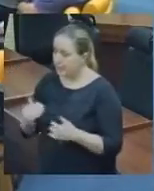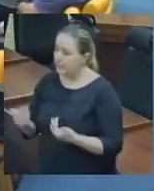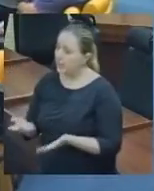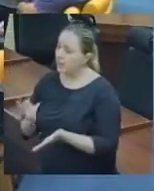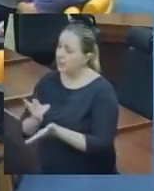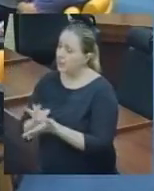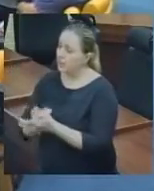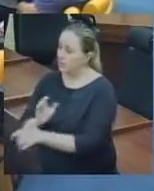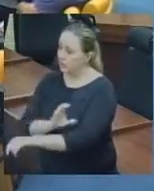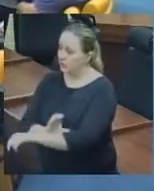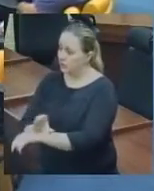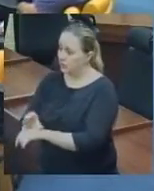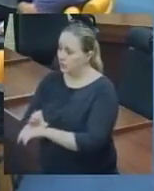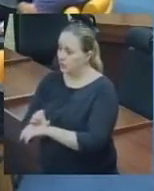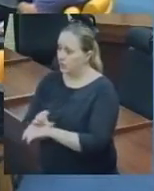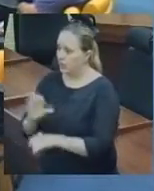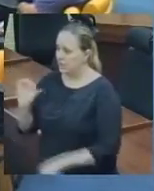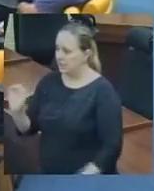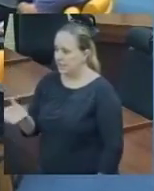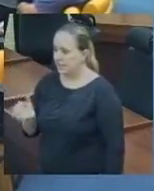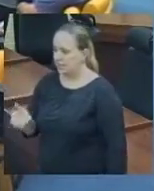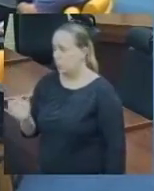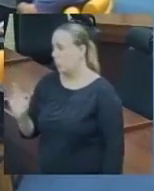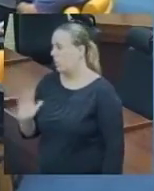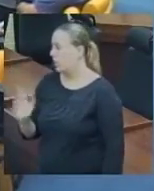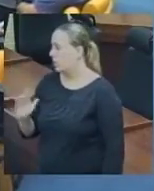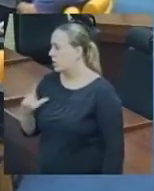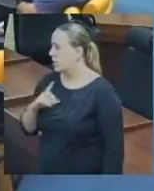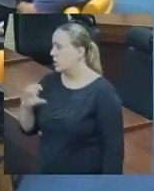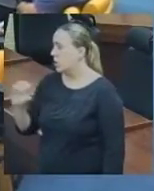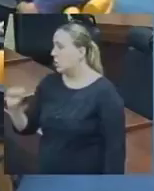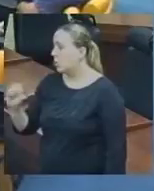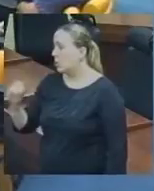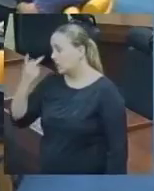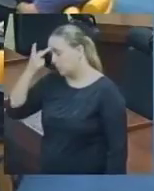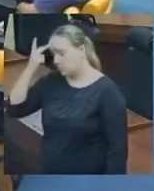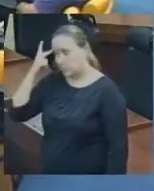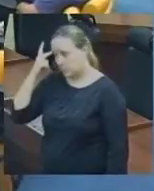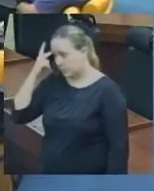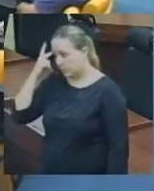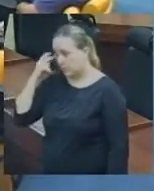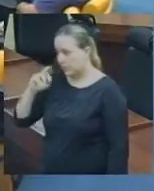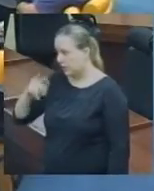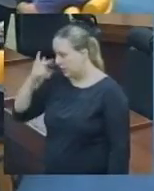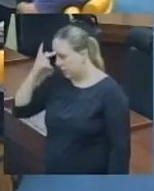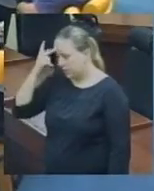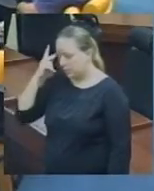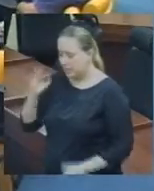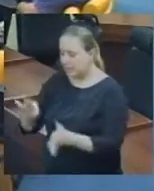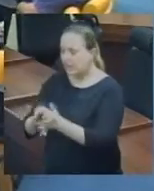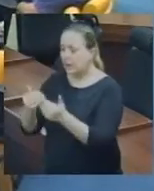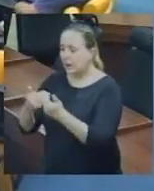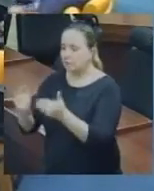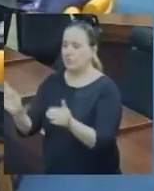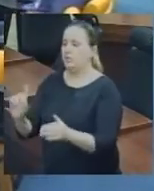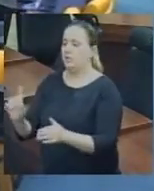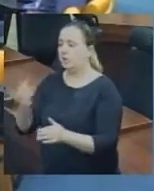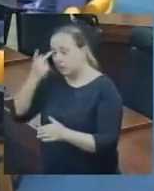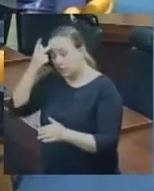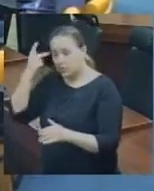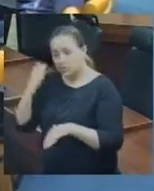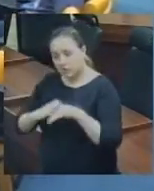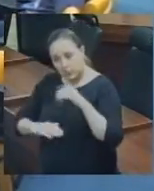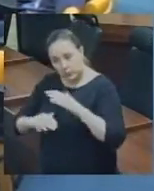curso que nós os 16 mil reais tinha 80 pessoas e não penso na sua inscrição aberta eram todos os